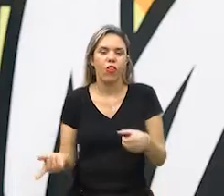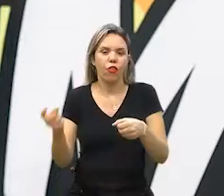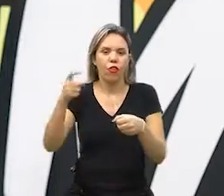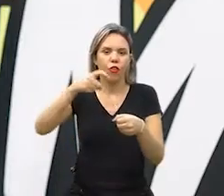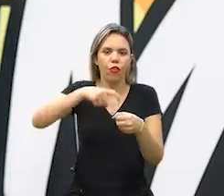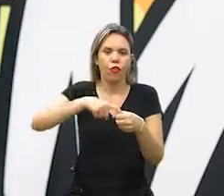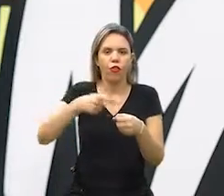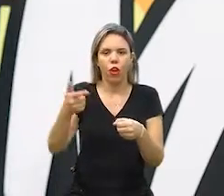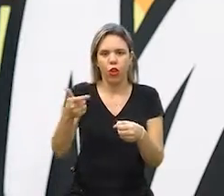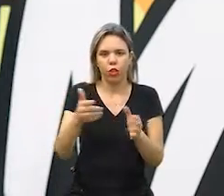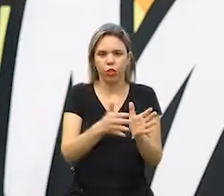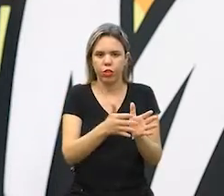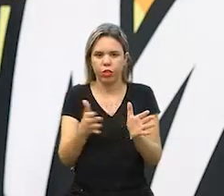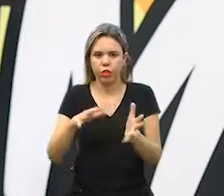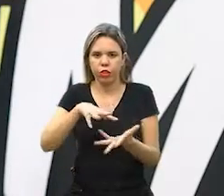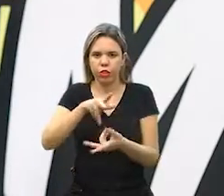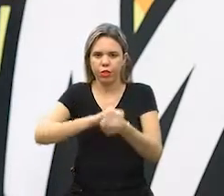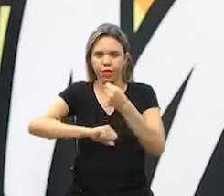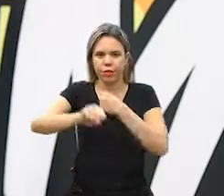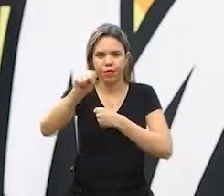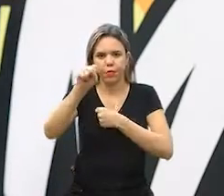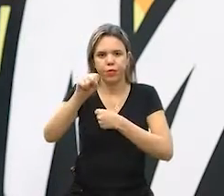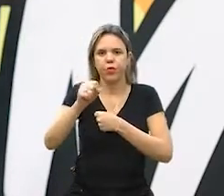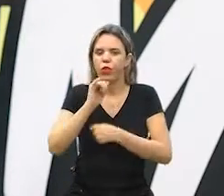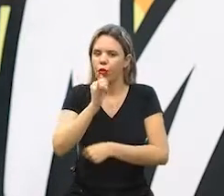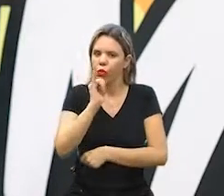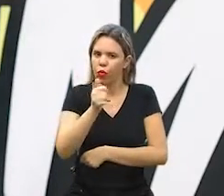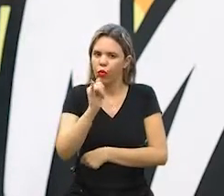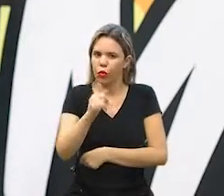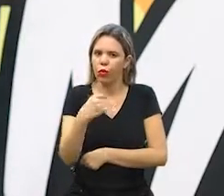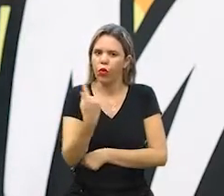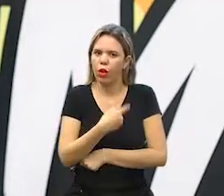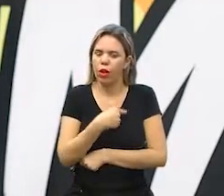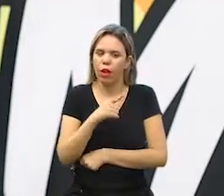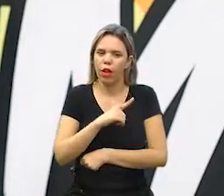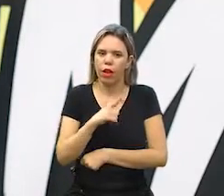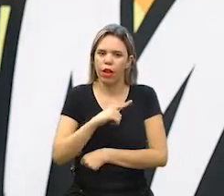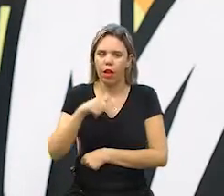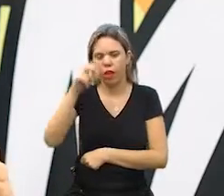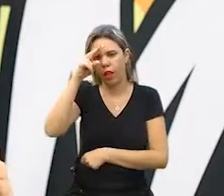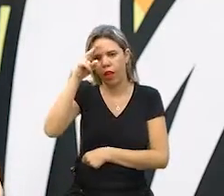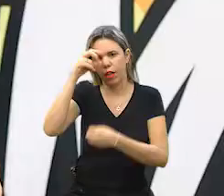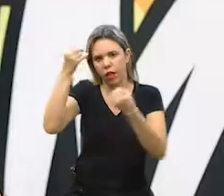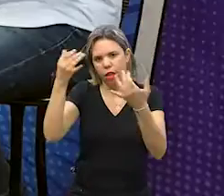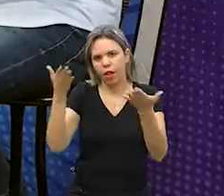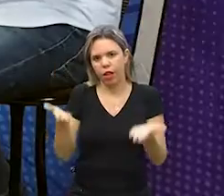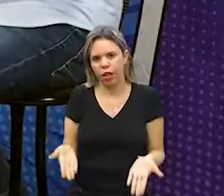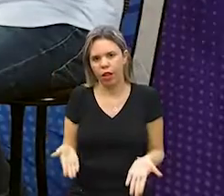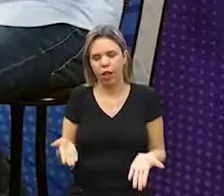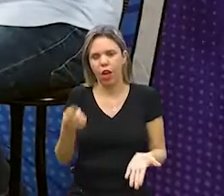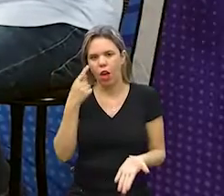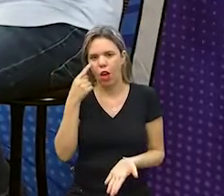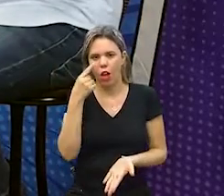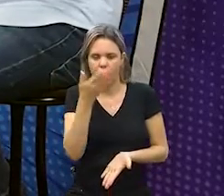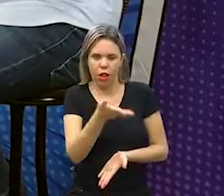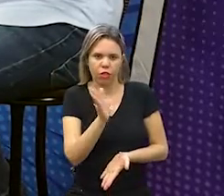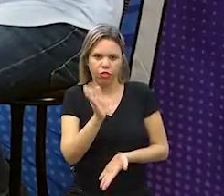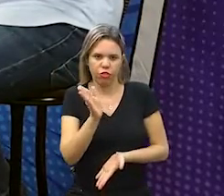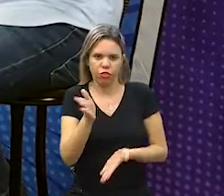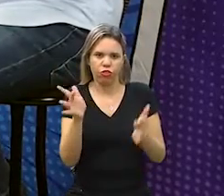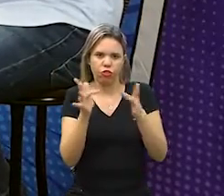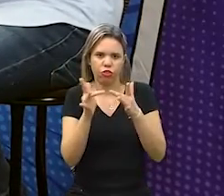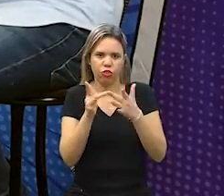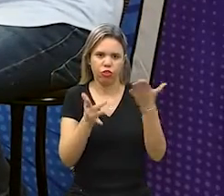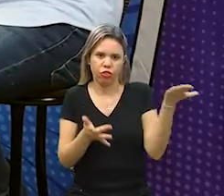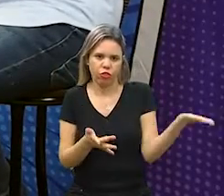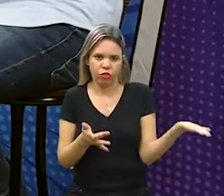Estamos de volta com o segundo bloco do Universo Épico. Eu disse que a gente ainda tem aqui história para contar, não é? Então, olha só, já está